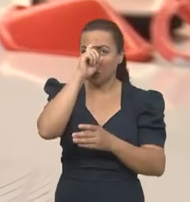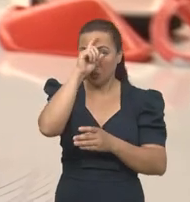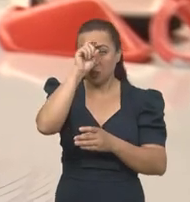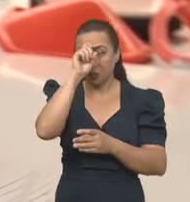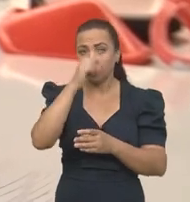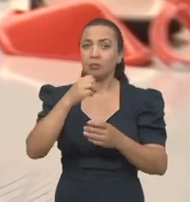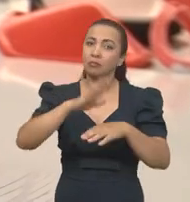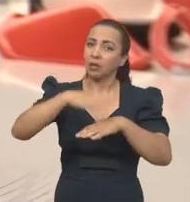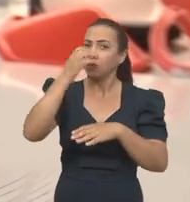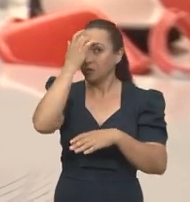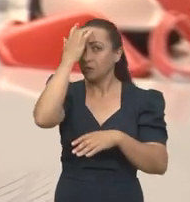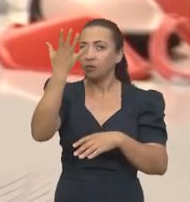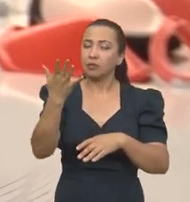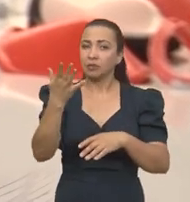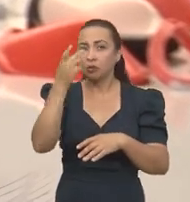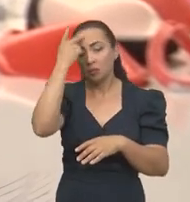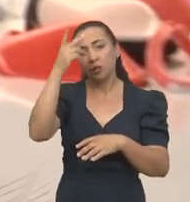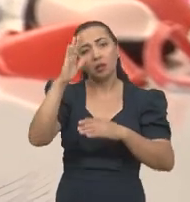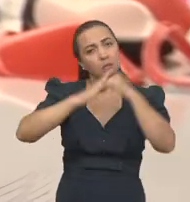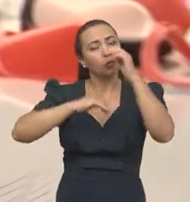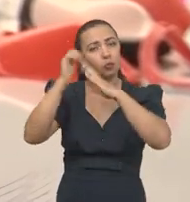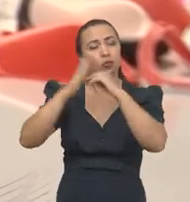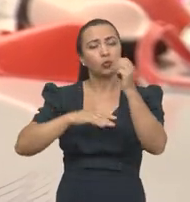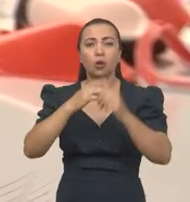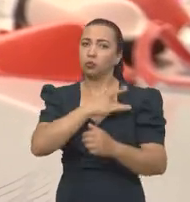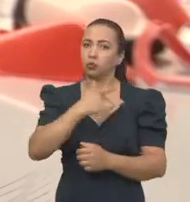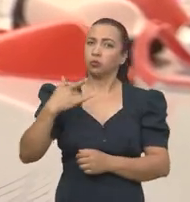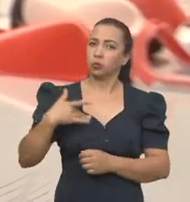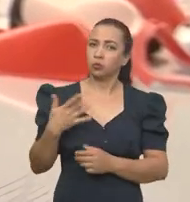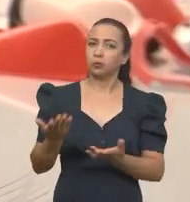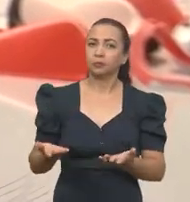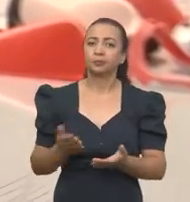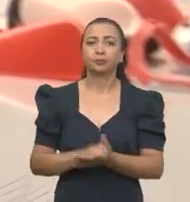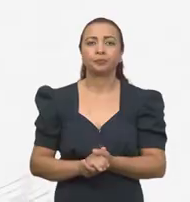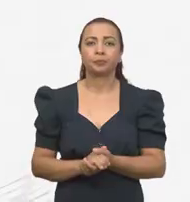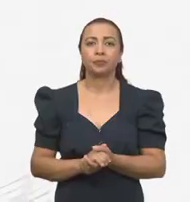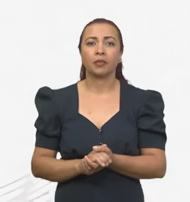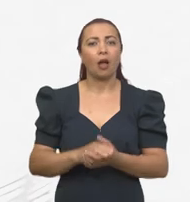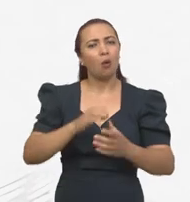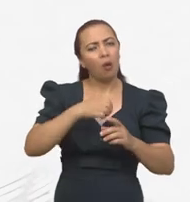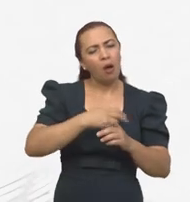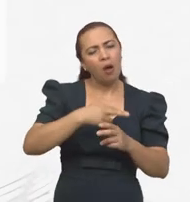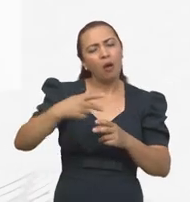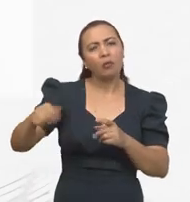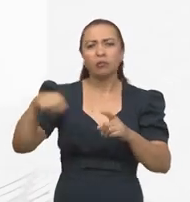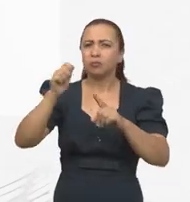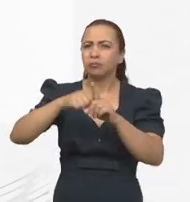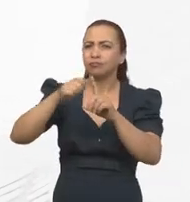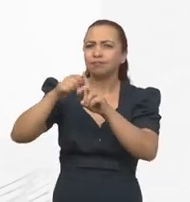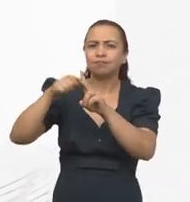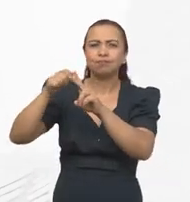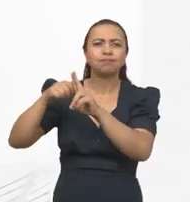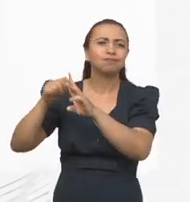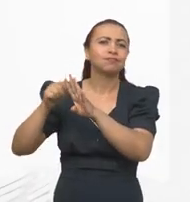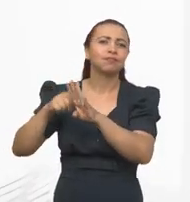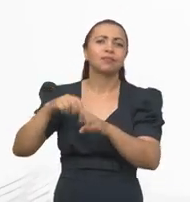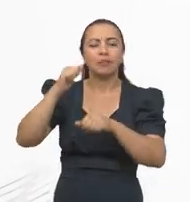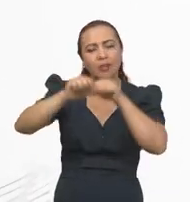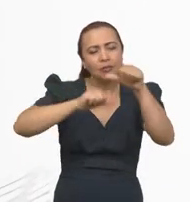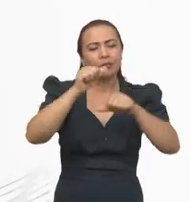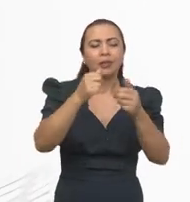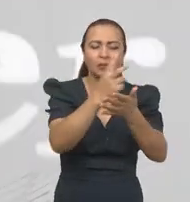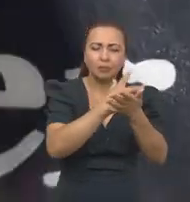paciente mais rápido e fácil para o profissional né então ao longo de vários meses a gente foi três pensando mesmo